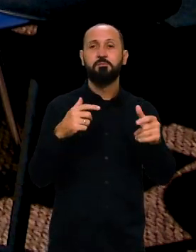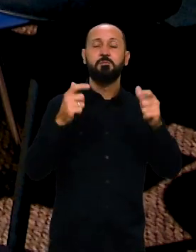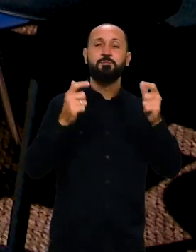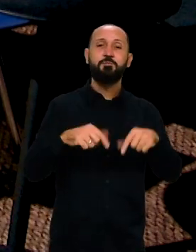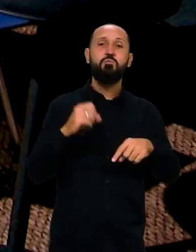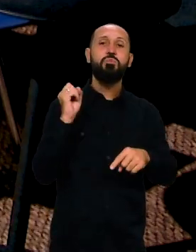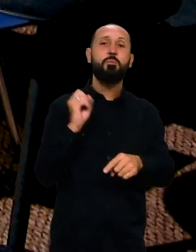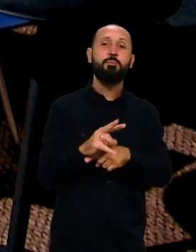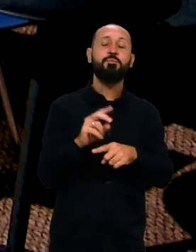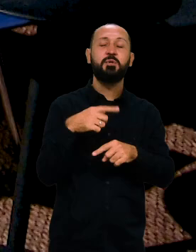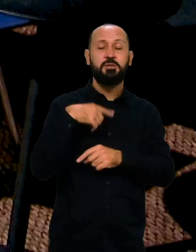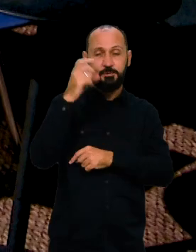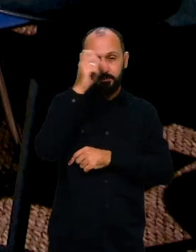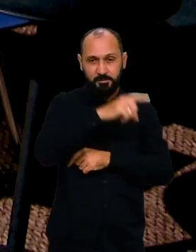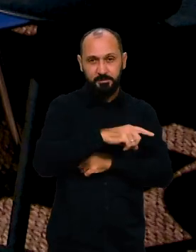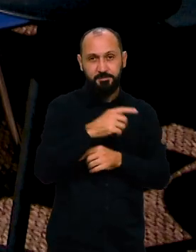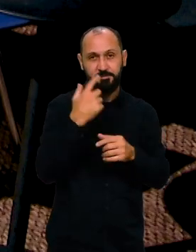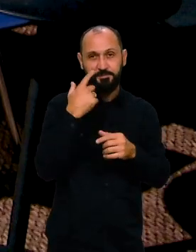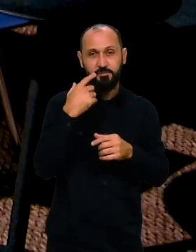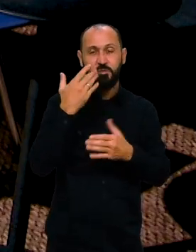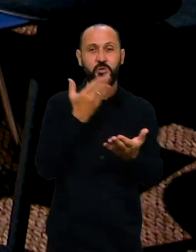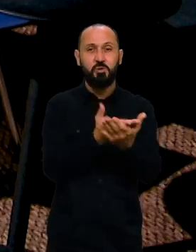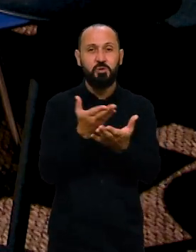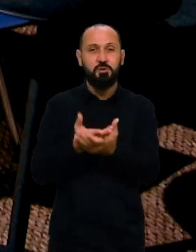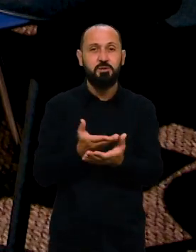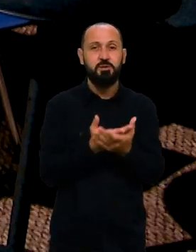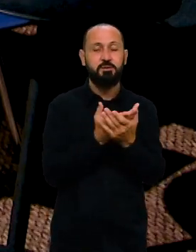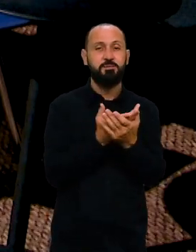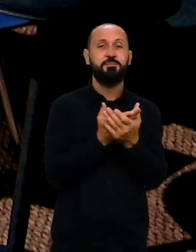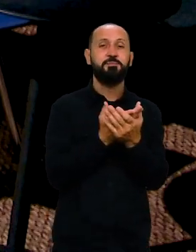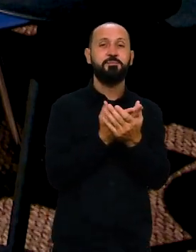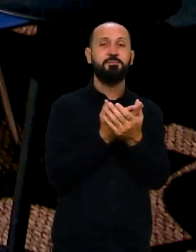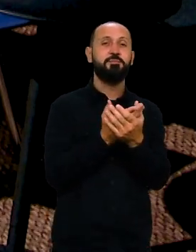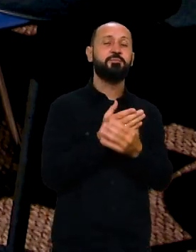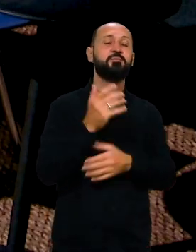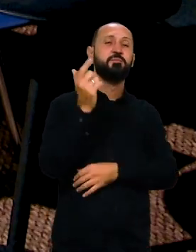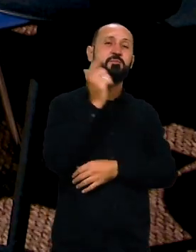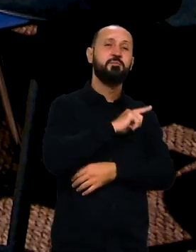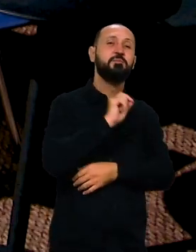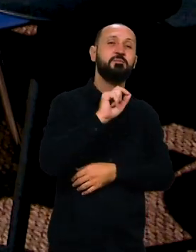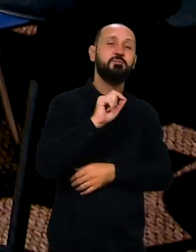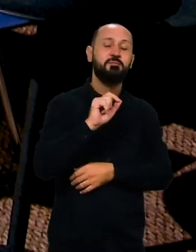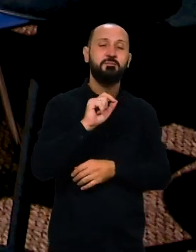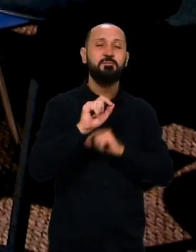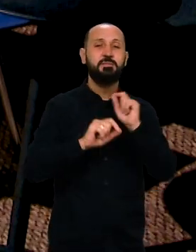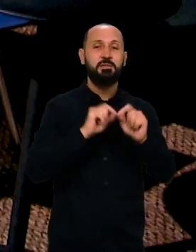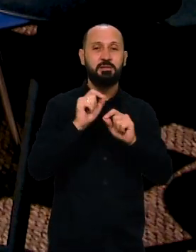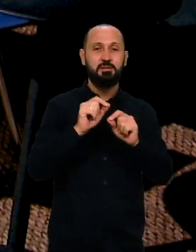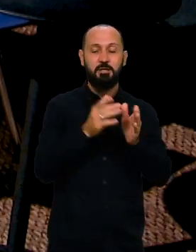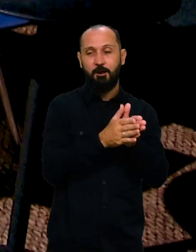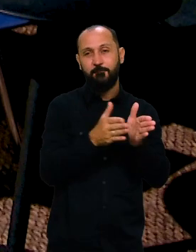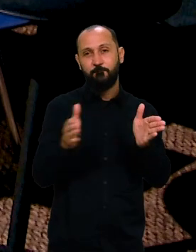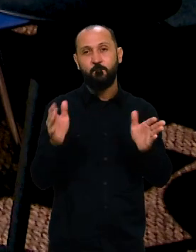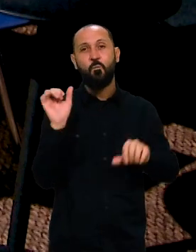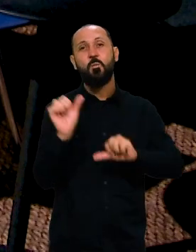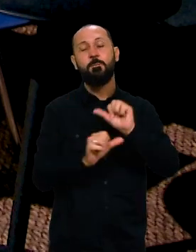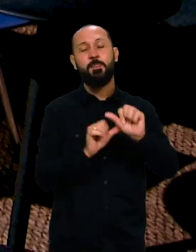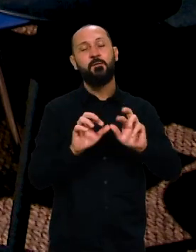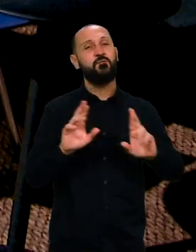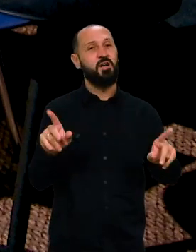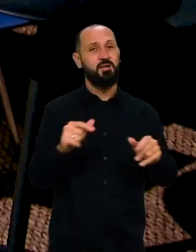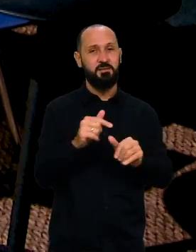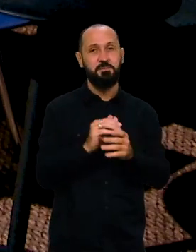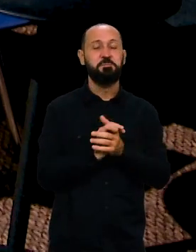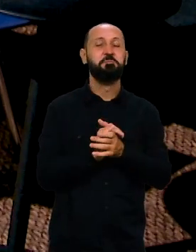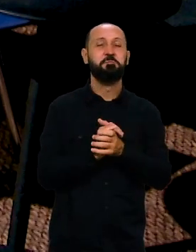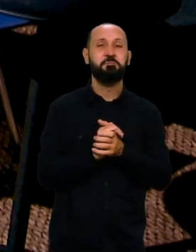uma geração que hoje está ocupando espaço, que com dificuldade, com estudos, né, com dificuldade, tá, a gente conseguiu. Essa